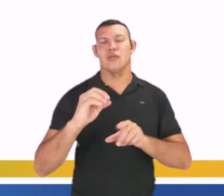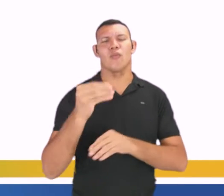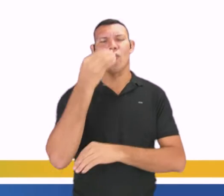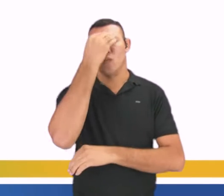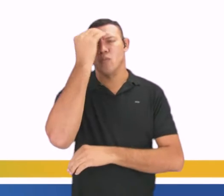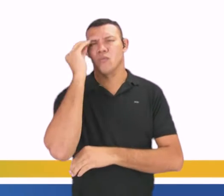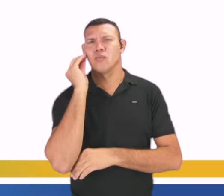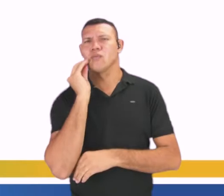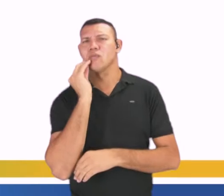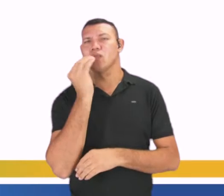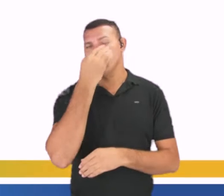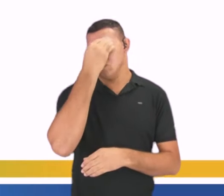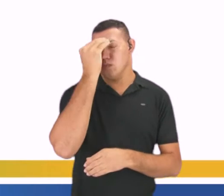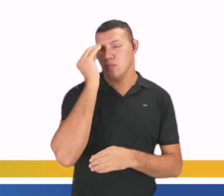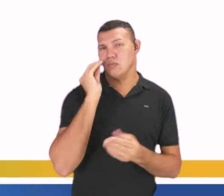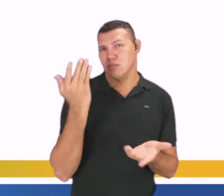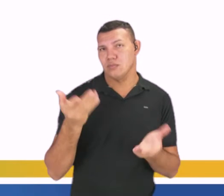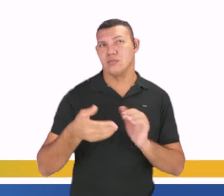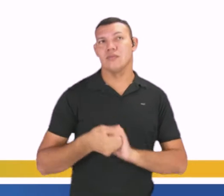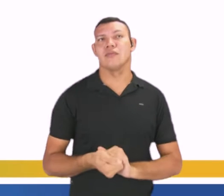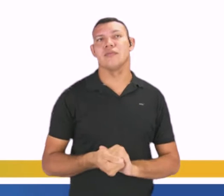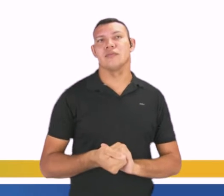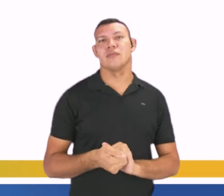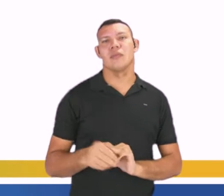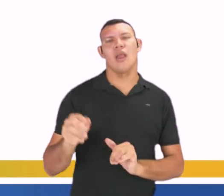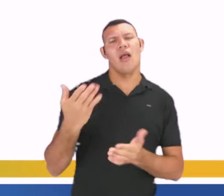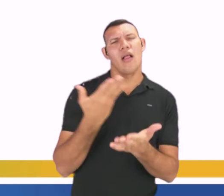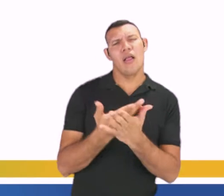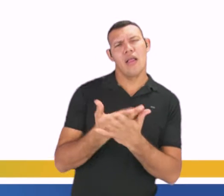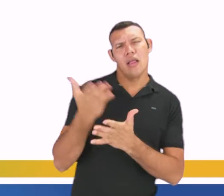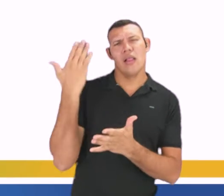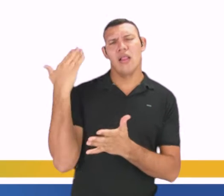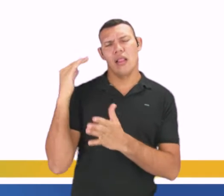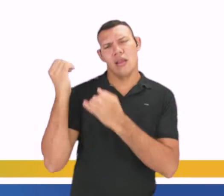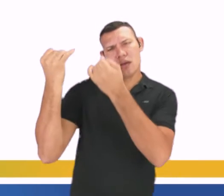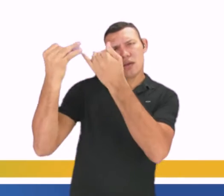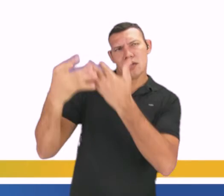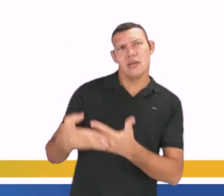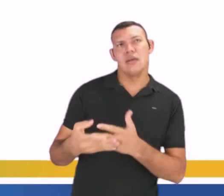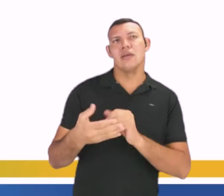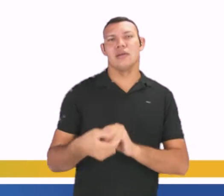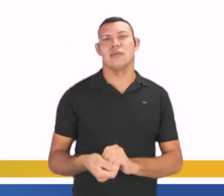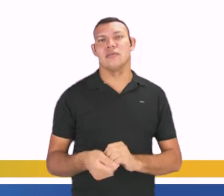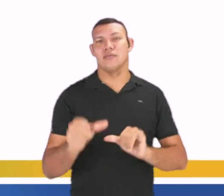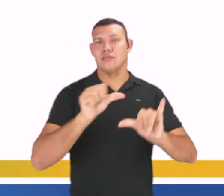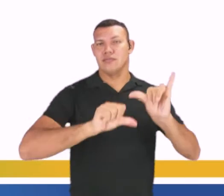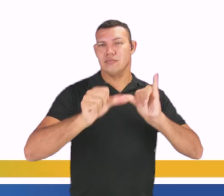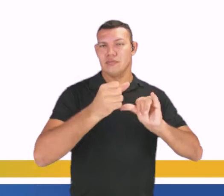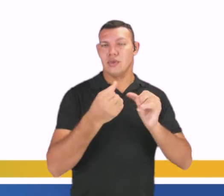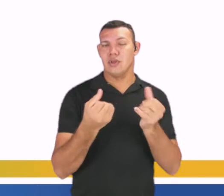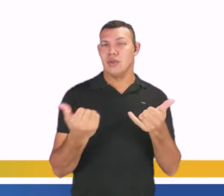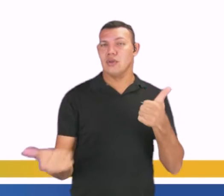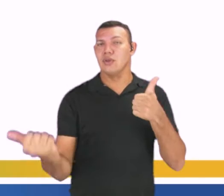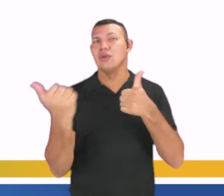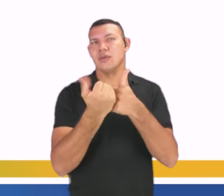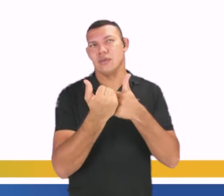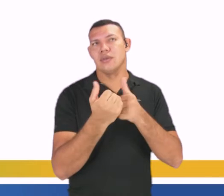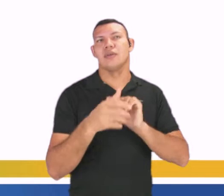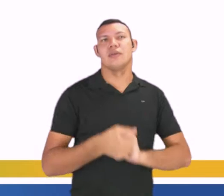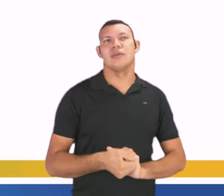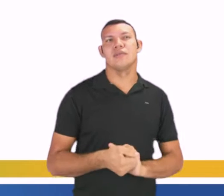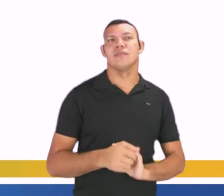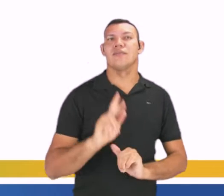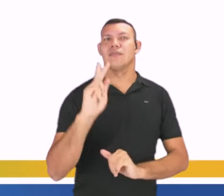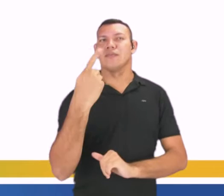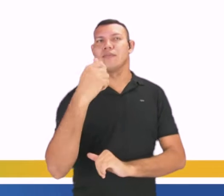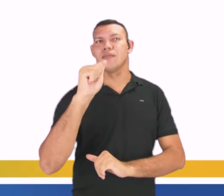E quais são os tipos de reações? Como você viu na aula passada, reações de substituição são a halogenação,